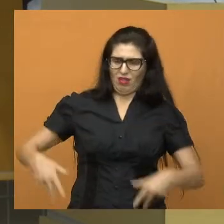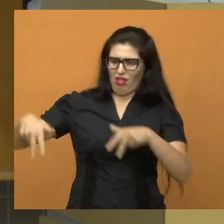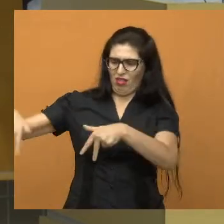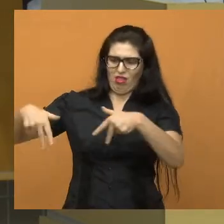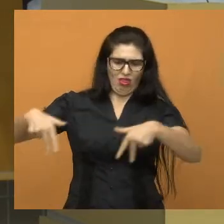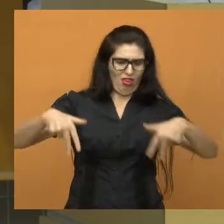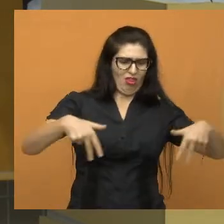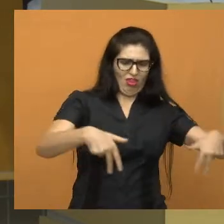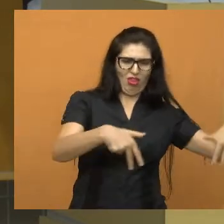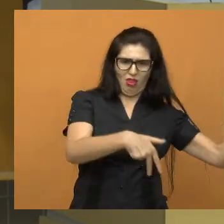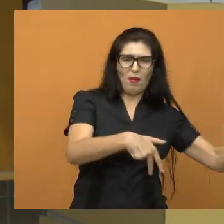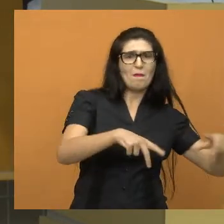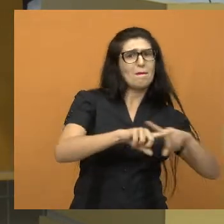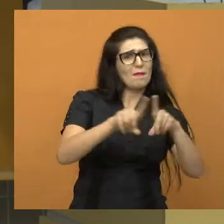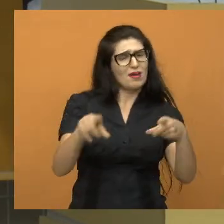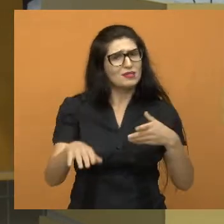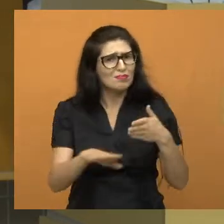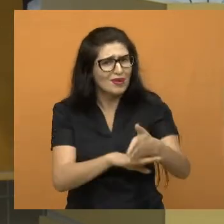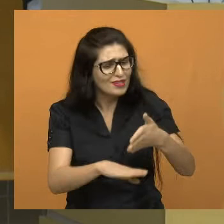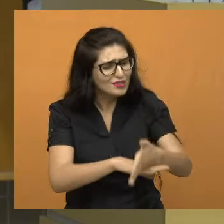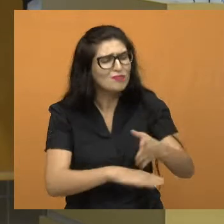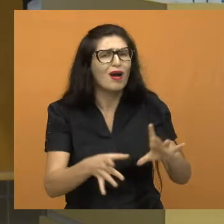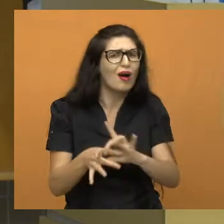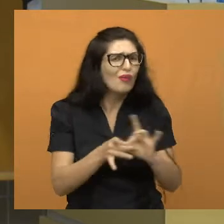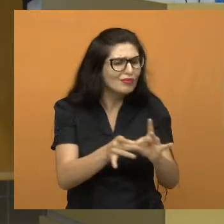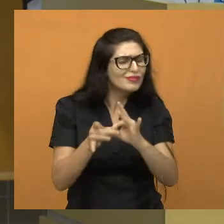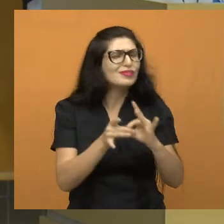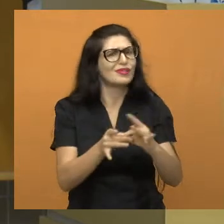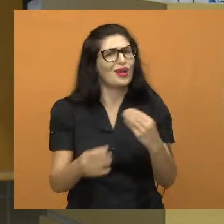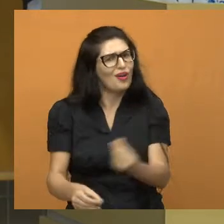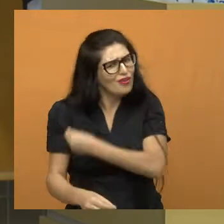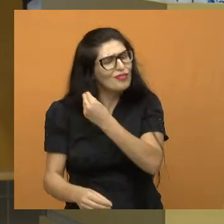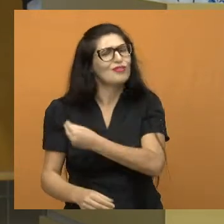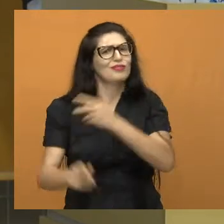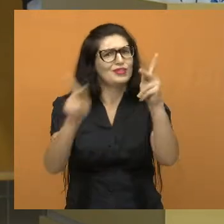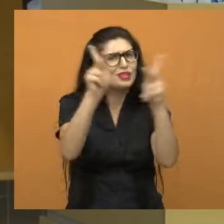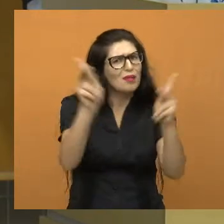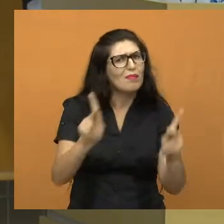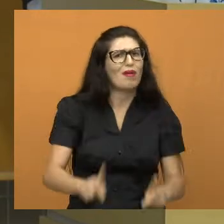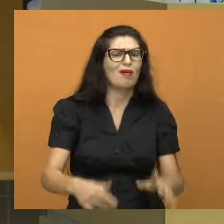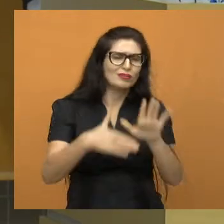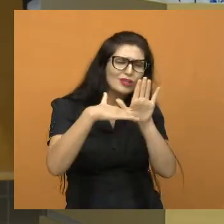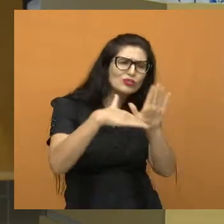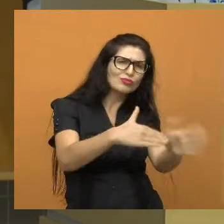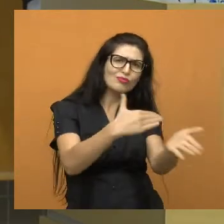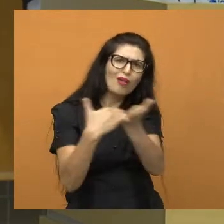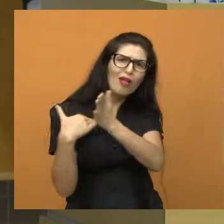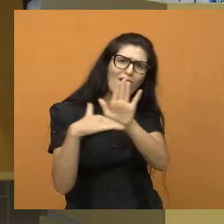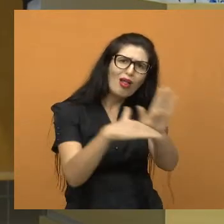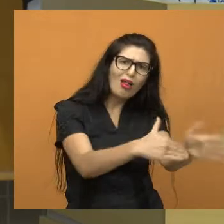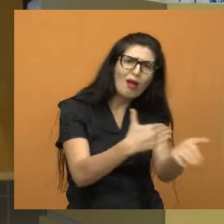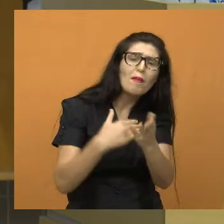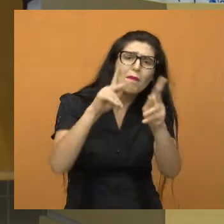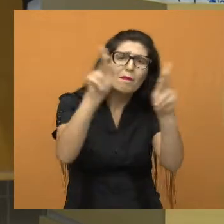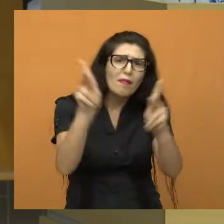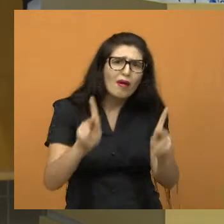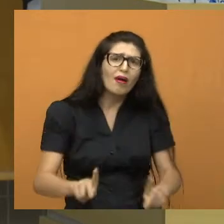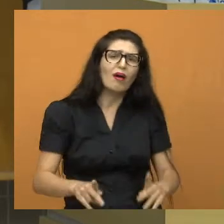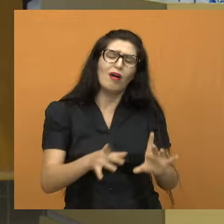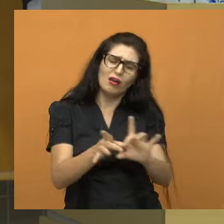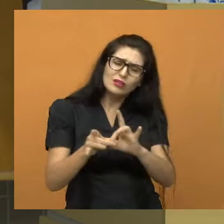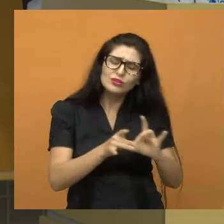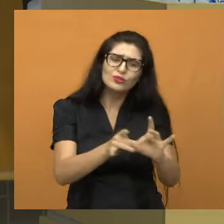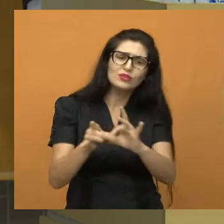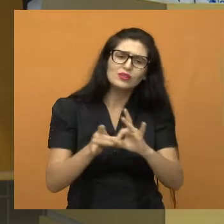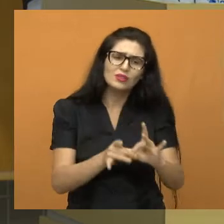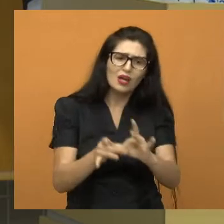outro, mas participar mutuamente de suas vidas. A paz é a condição para conviver